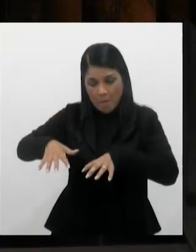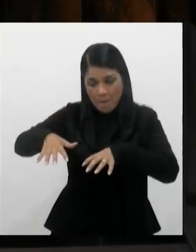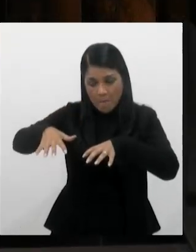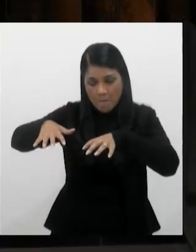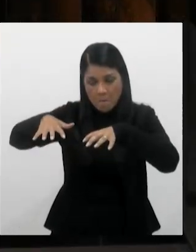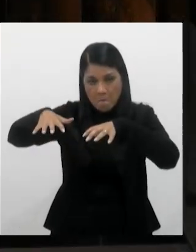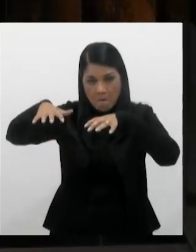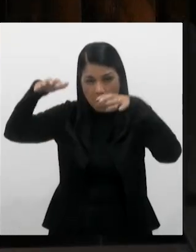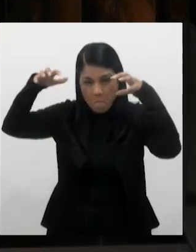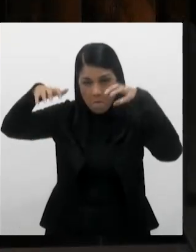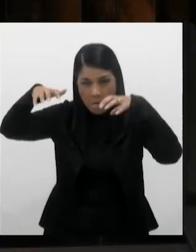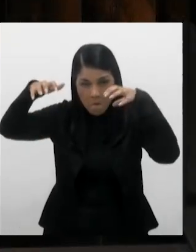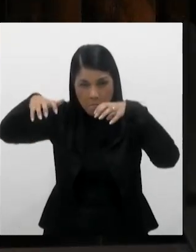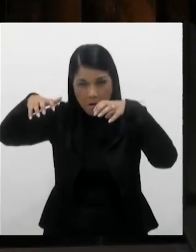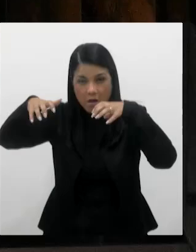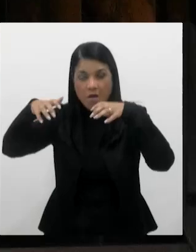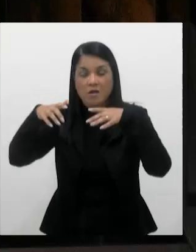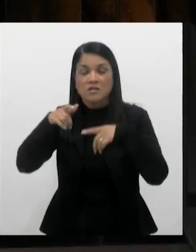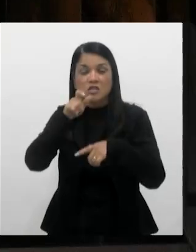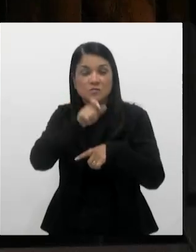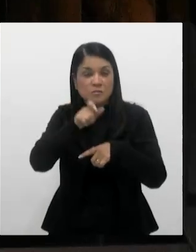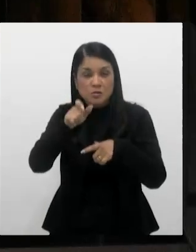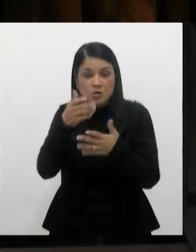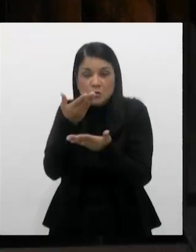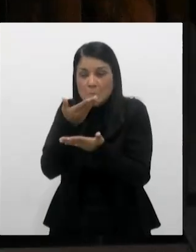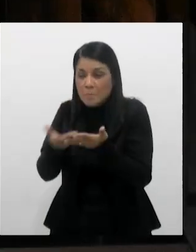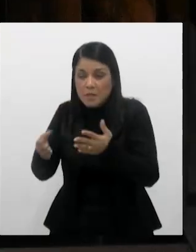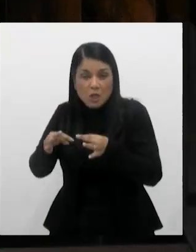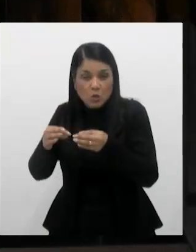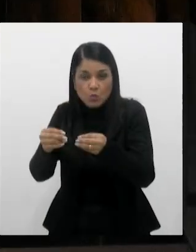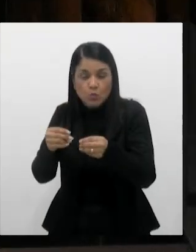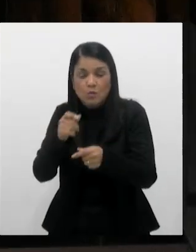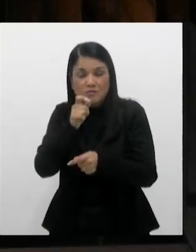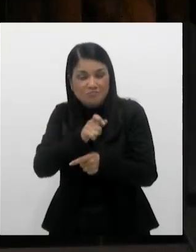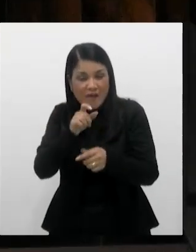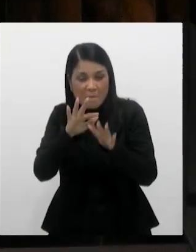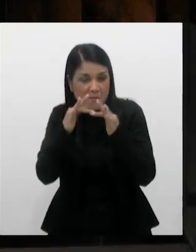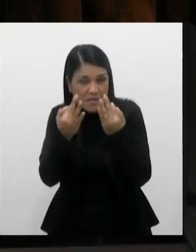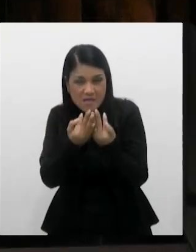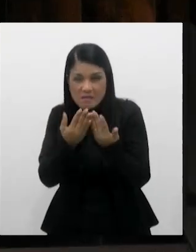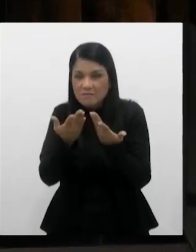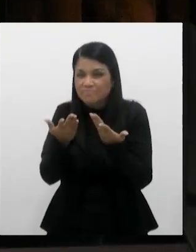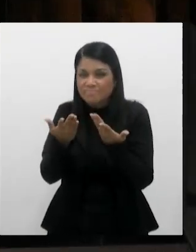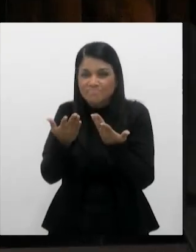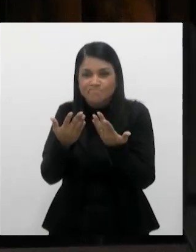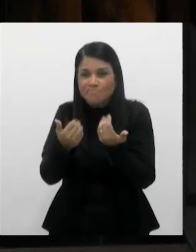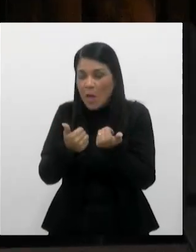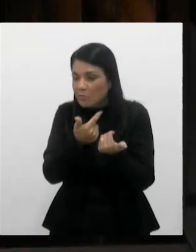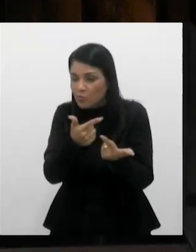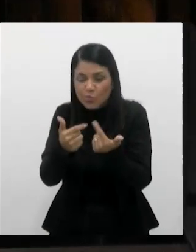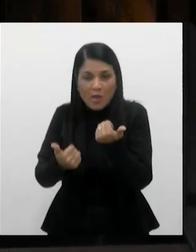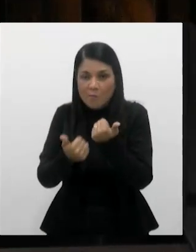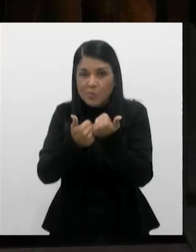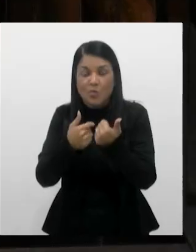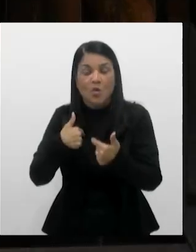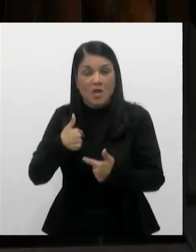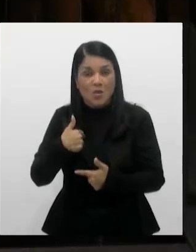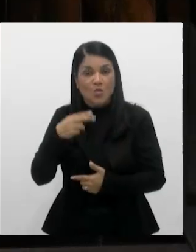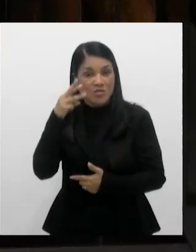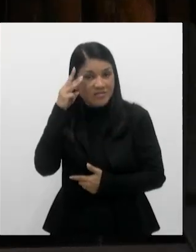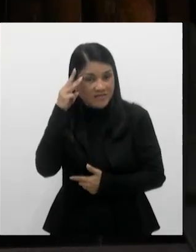perderam tudo, muitas pessoas estão desamparadas ainda. Então, eu estou desde